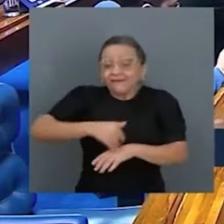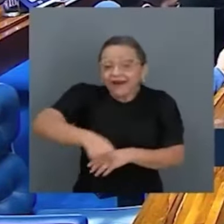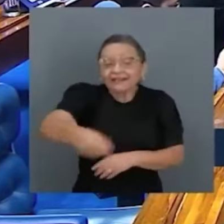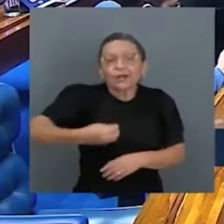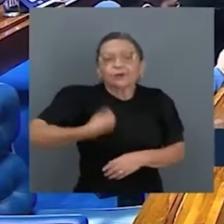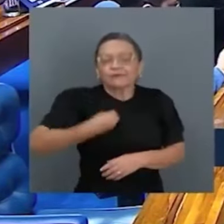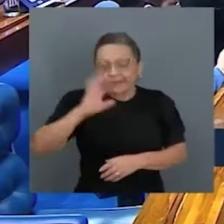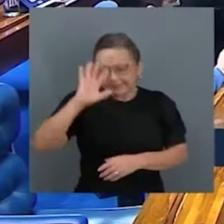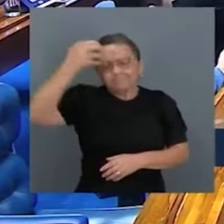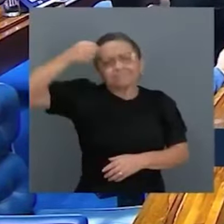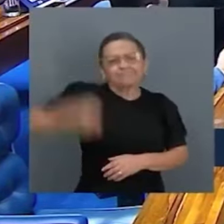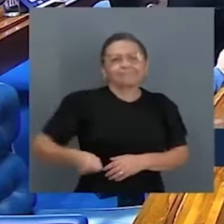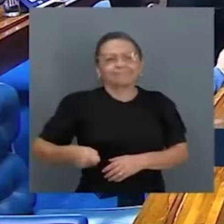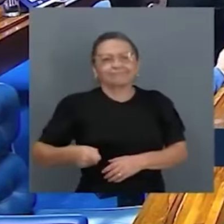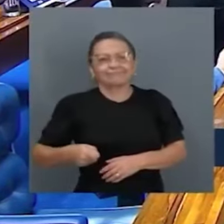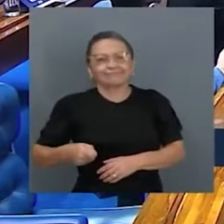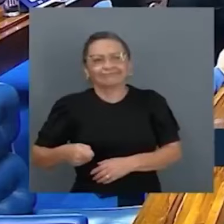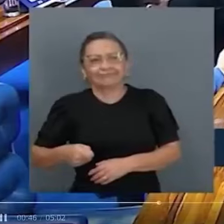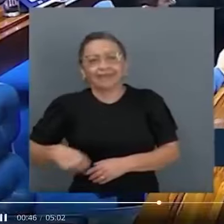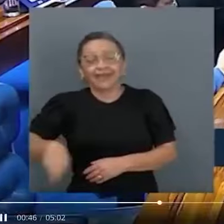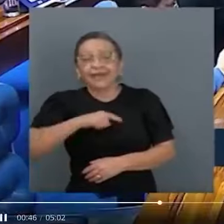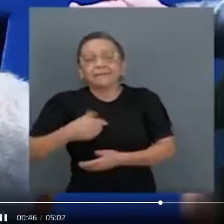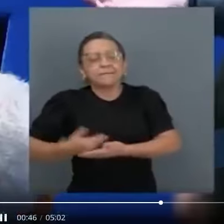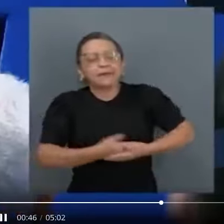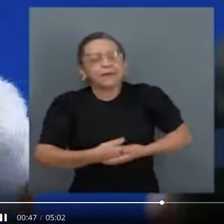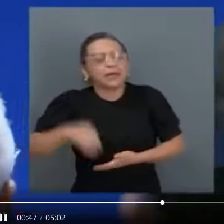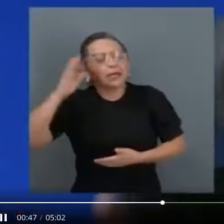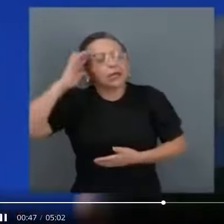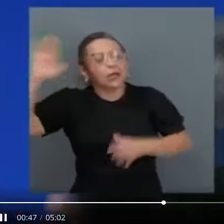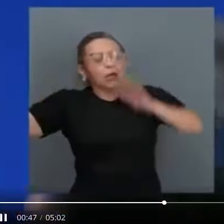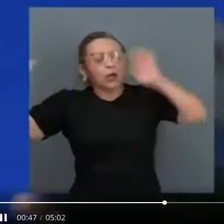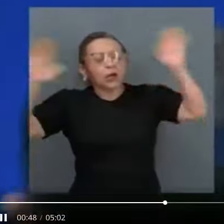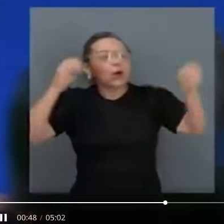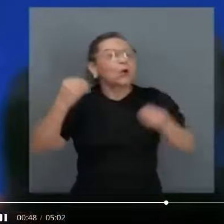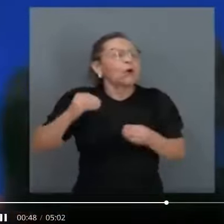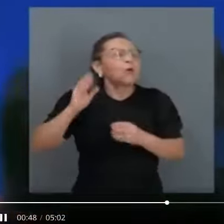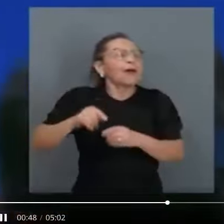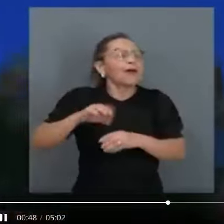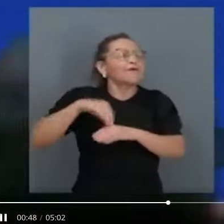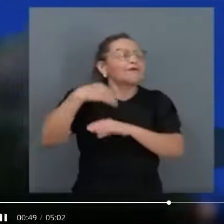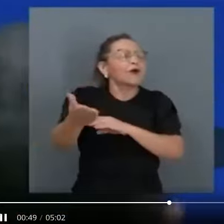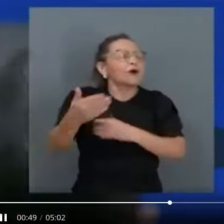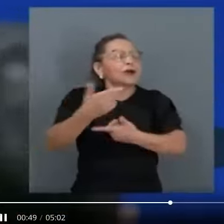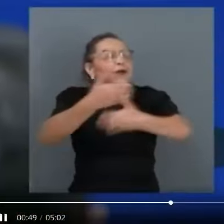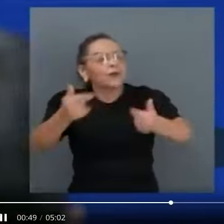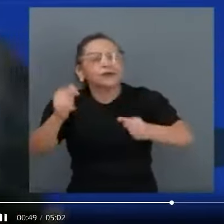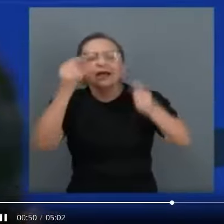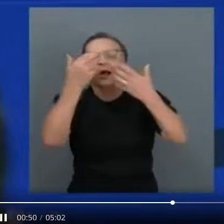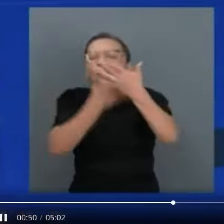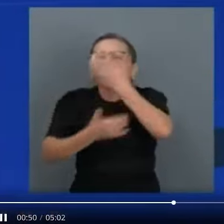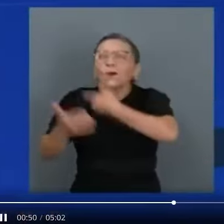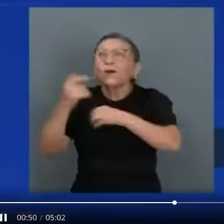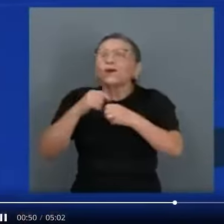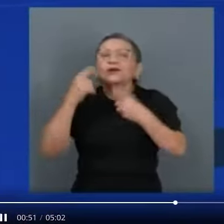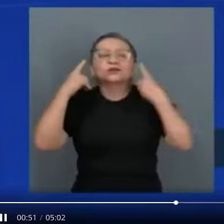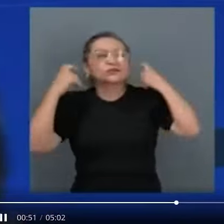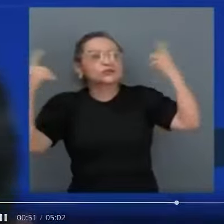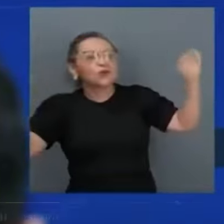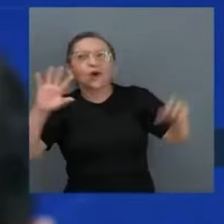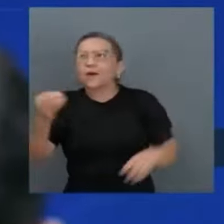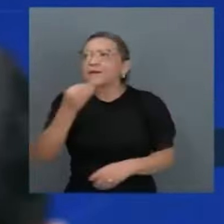decisiva. Ele sonhava imaginando o mundo lá fora cheio de cores, sons e